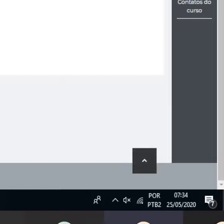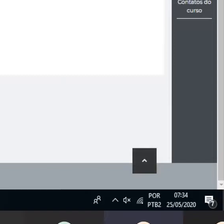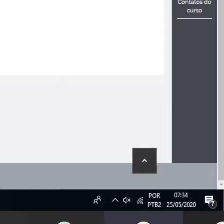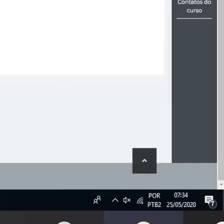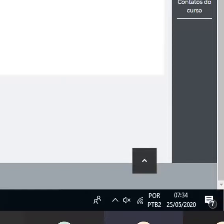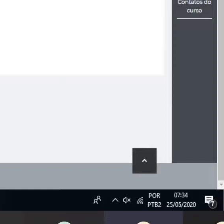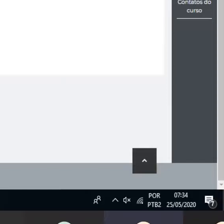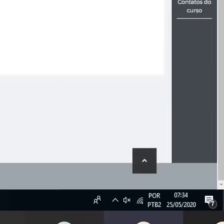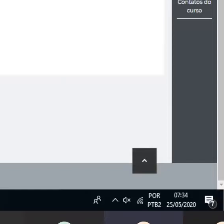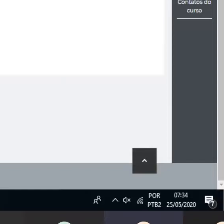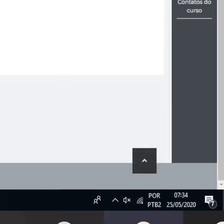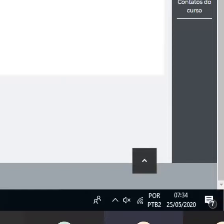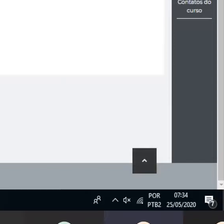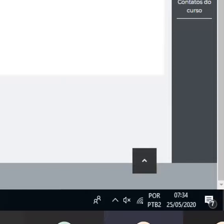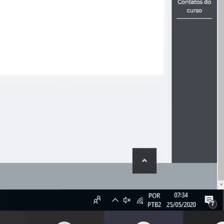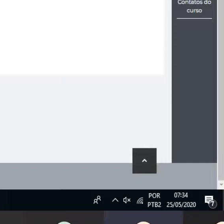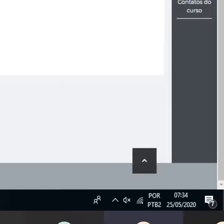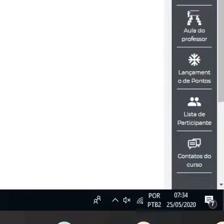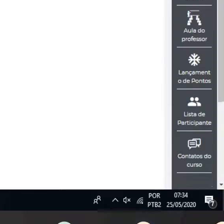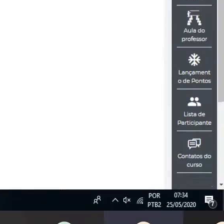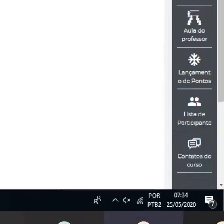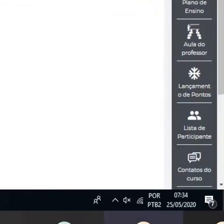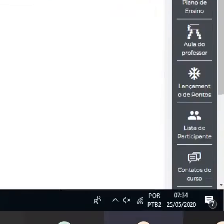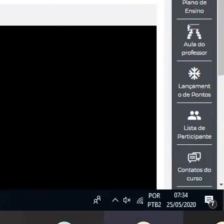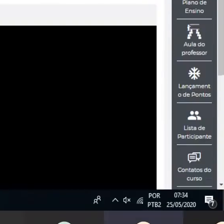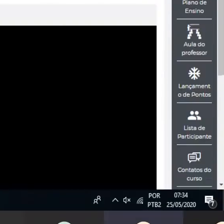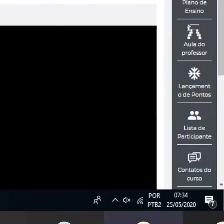que acabar o seminário, tá?